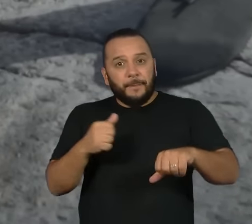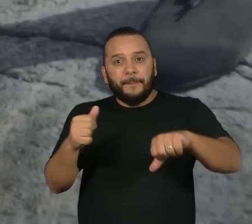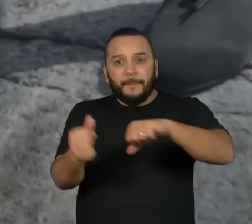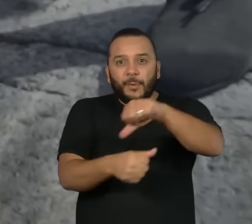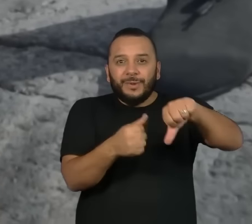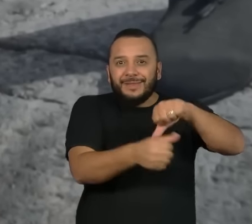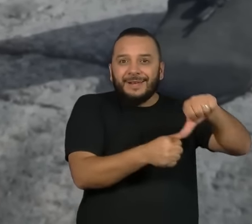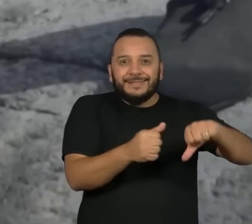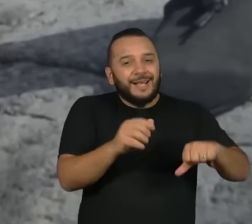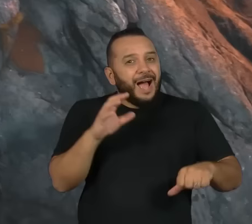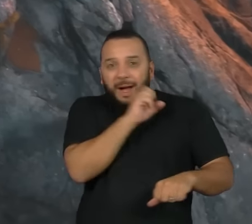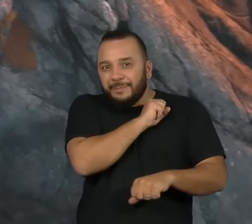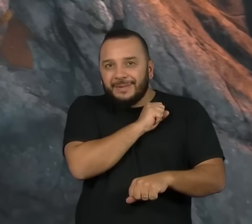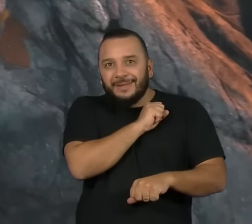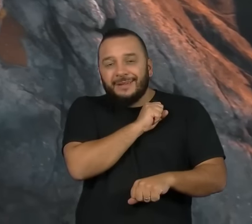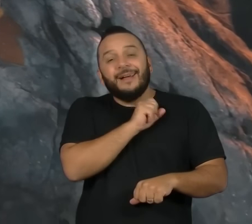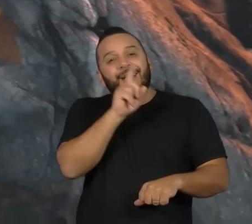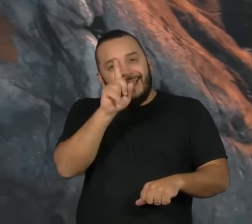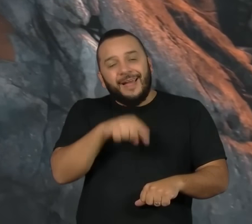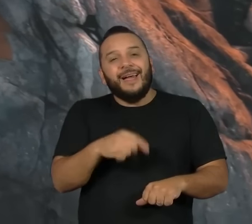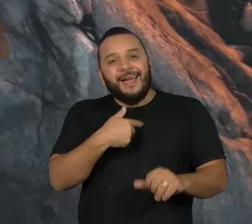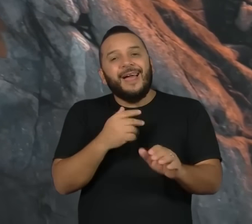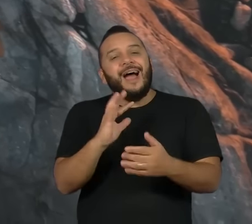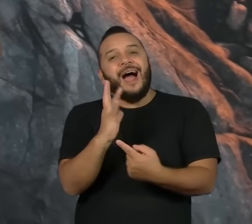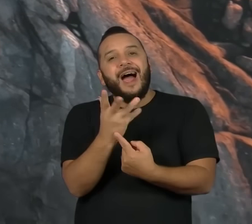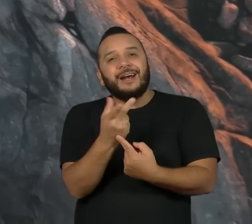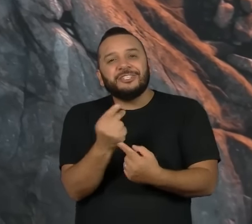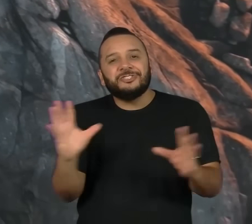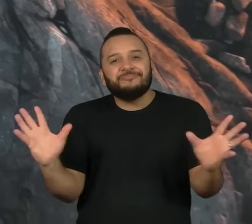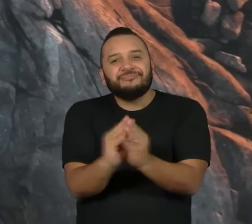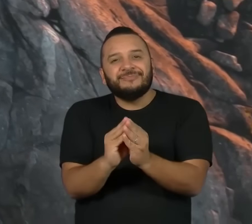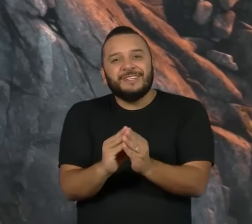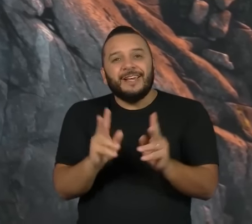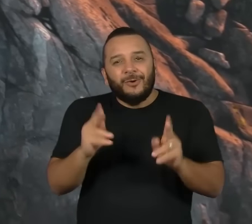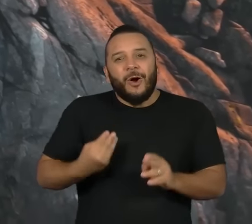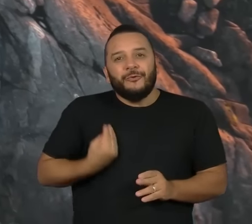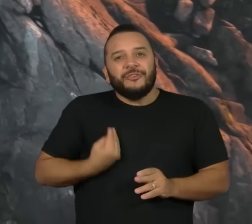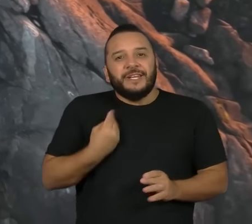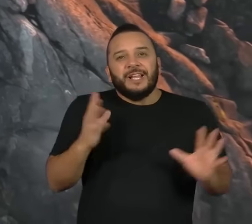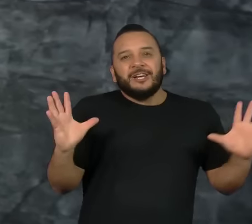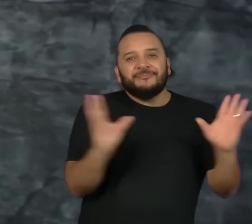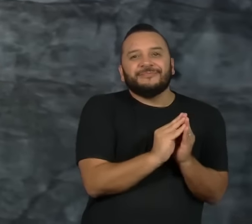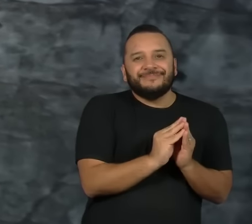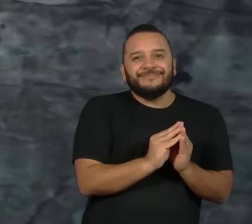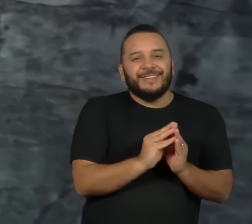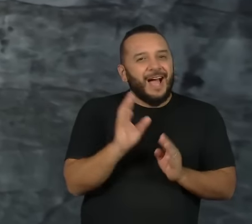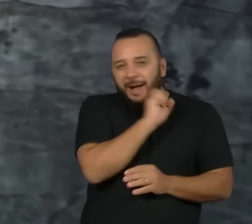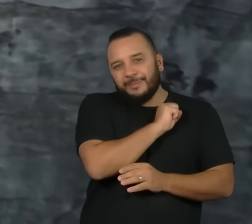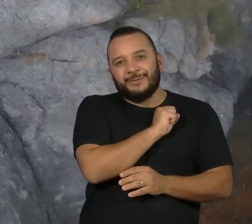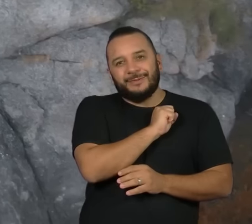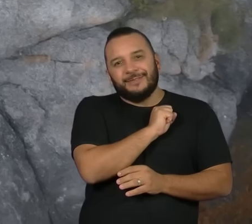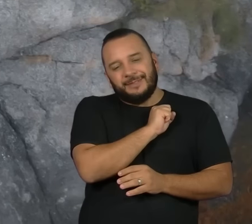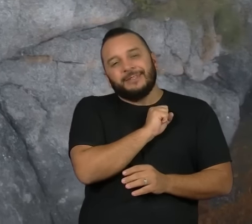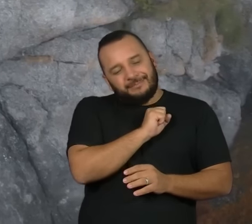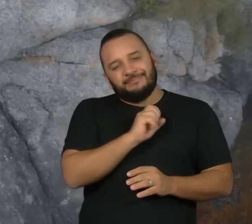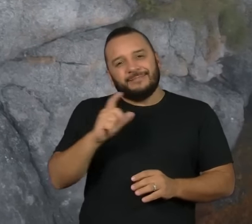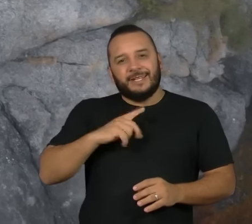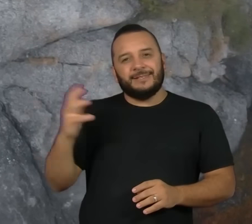existência breve que ele quer falar, inspirado pela beleza dos seres humanos e dos animais.